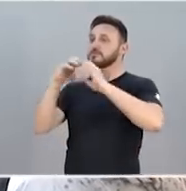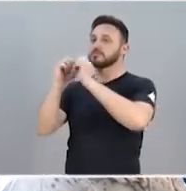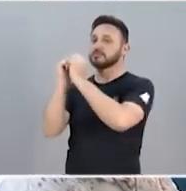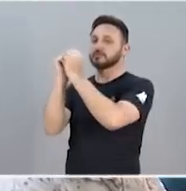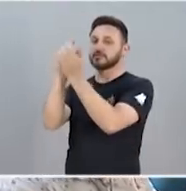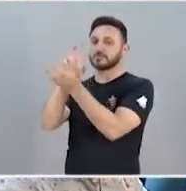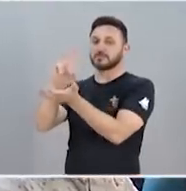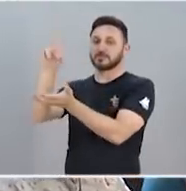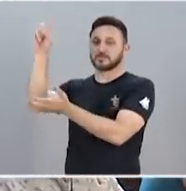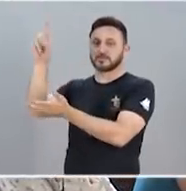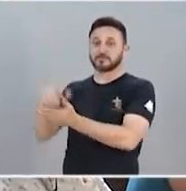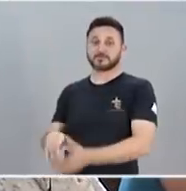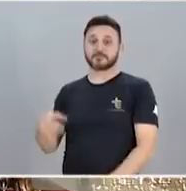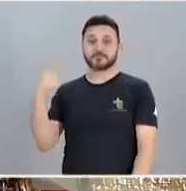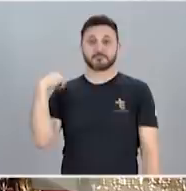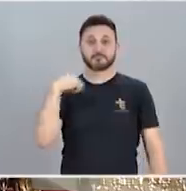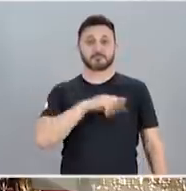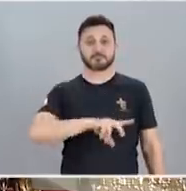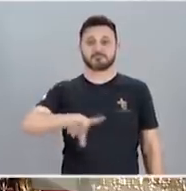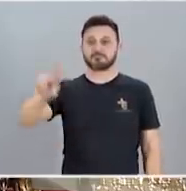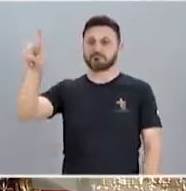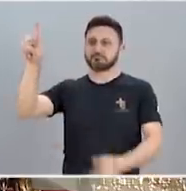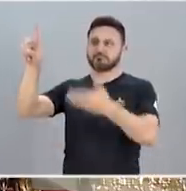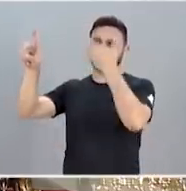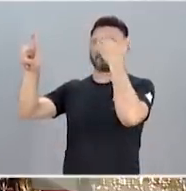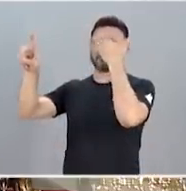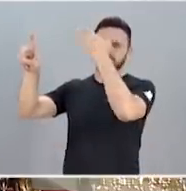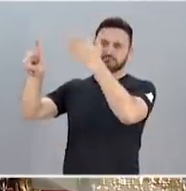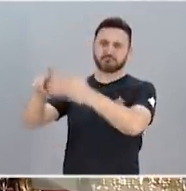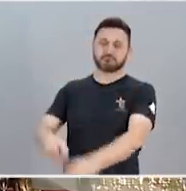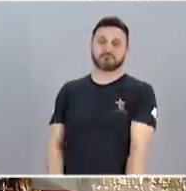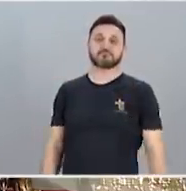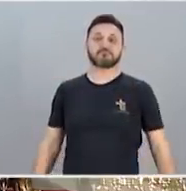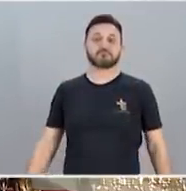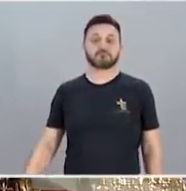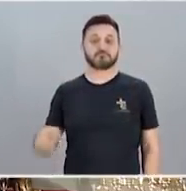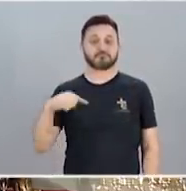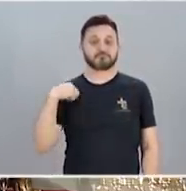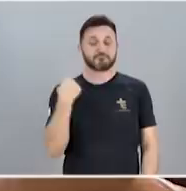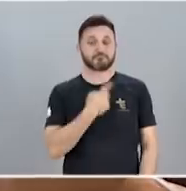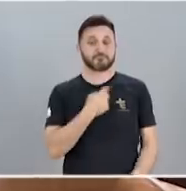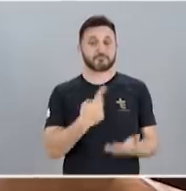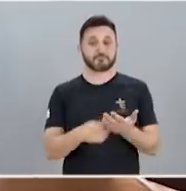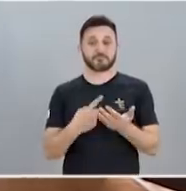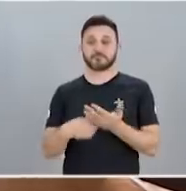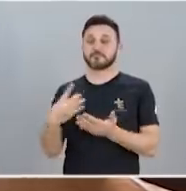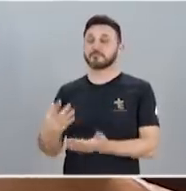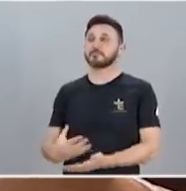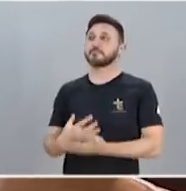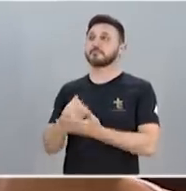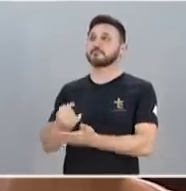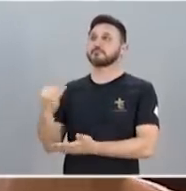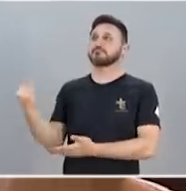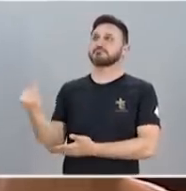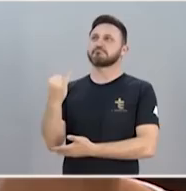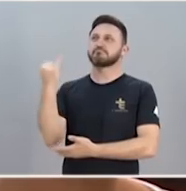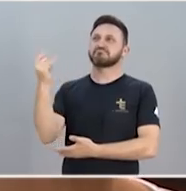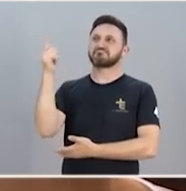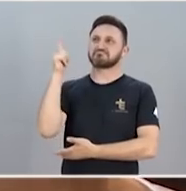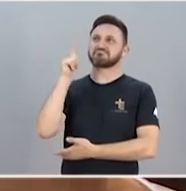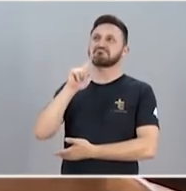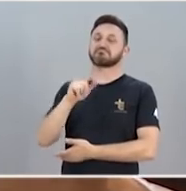nosso coração está em Deus. Demos graças ao Senhor nosso Deus. É nosso dever e